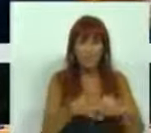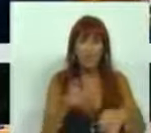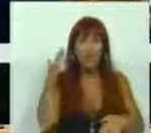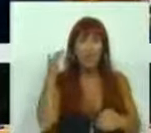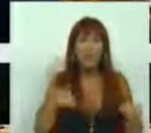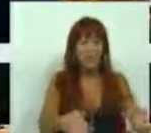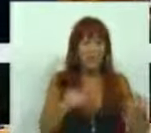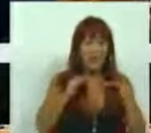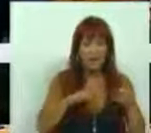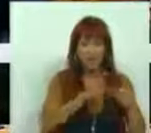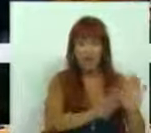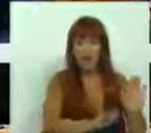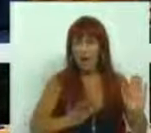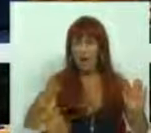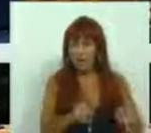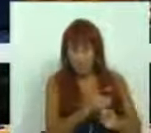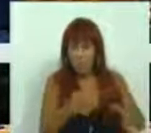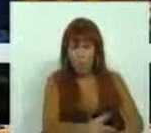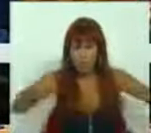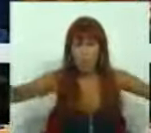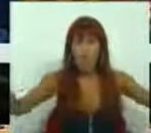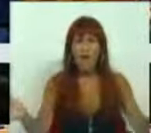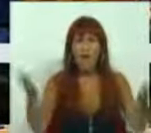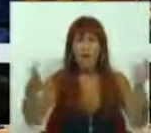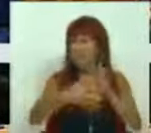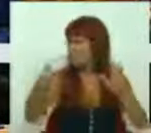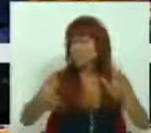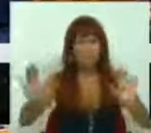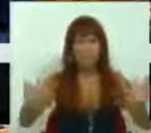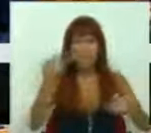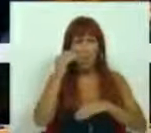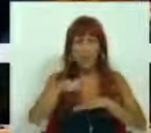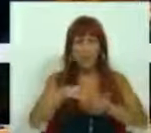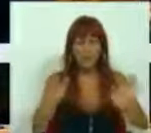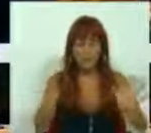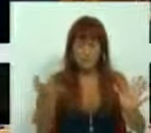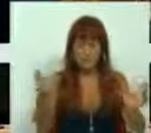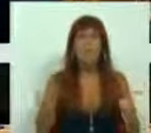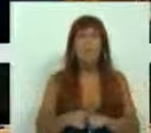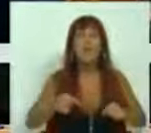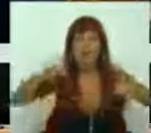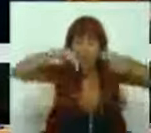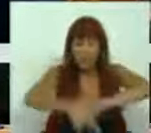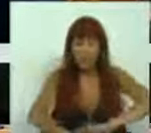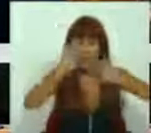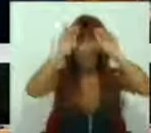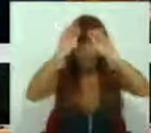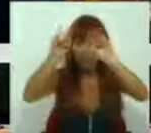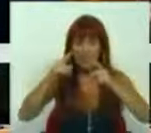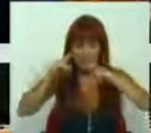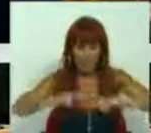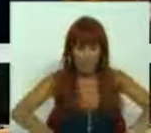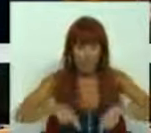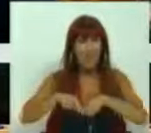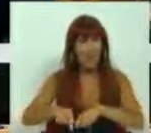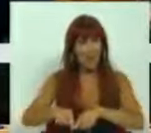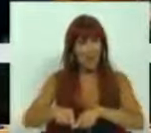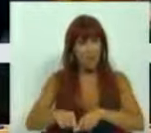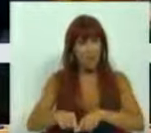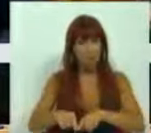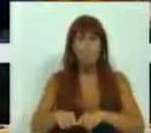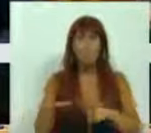de internamento, agilizar e desburocratizar os procedimentos, aprofundar a formação e a investigação